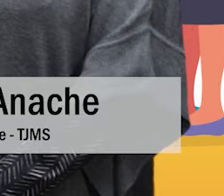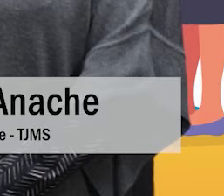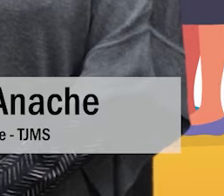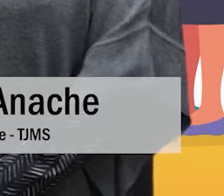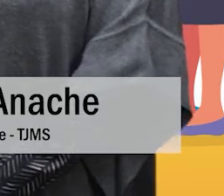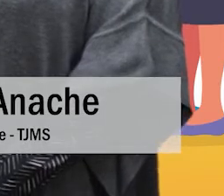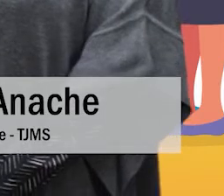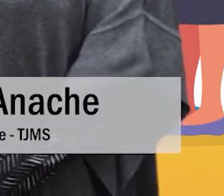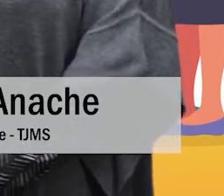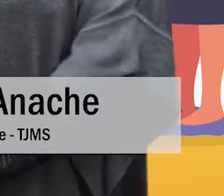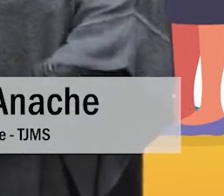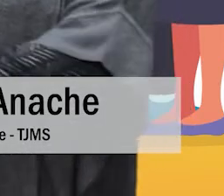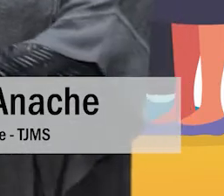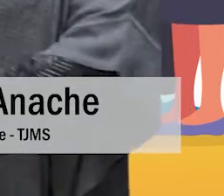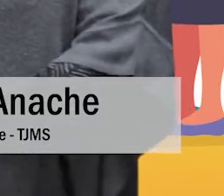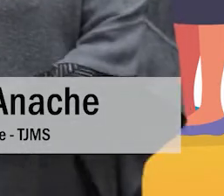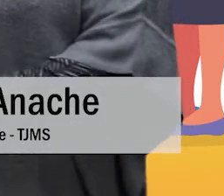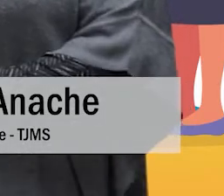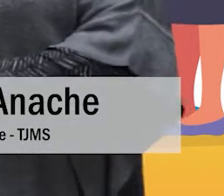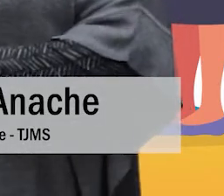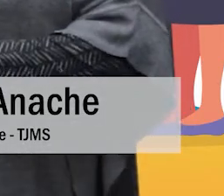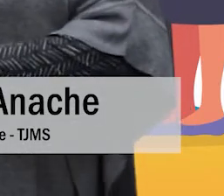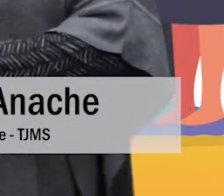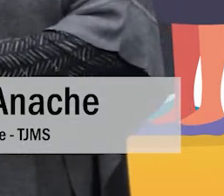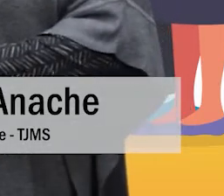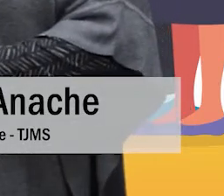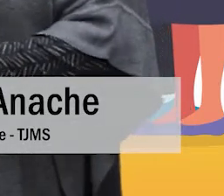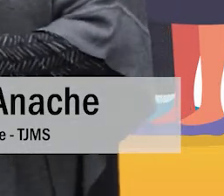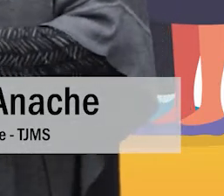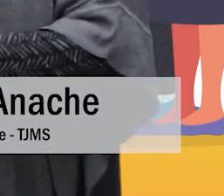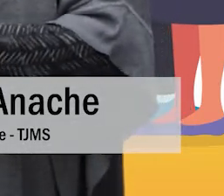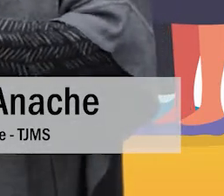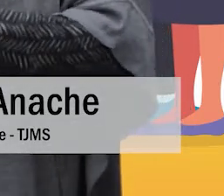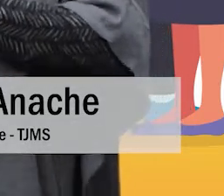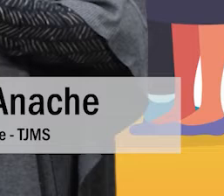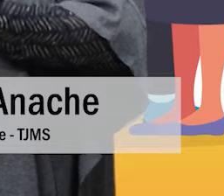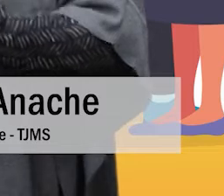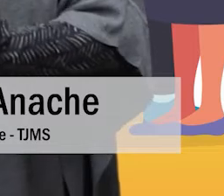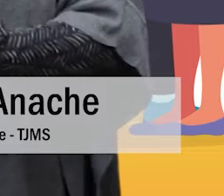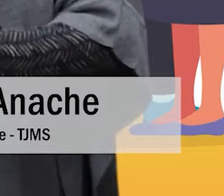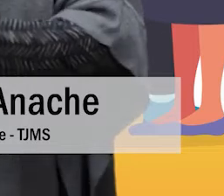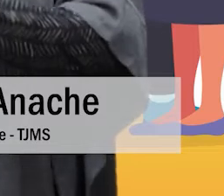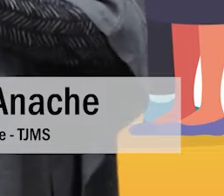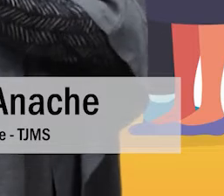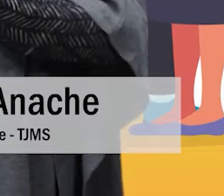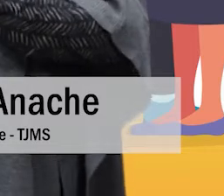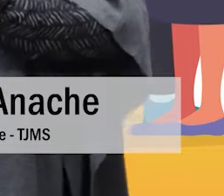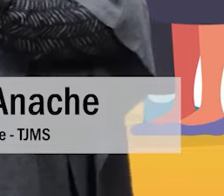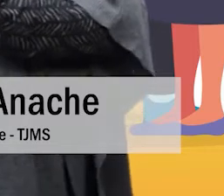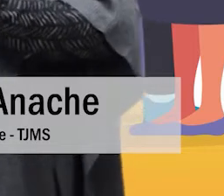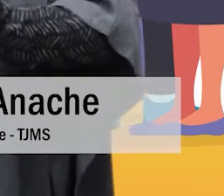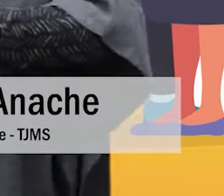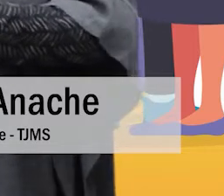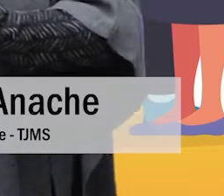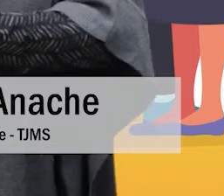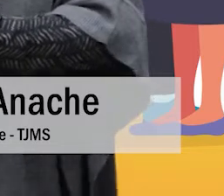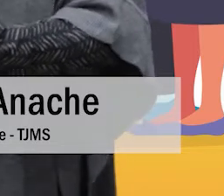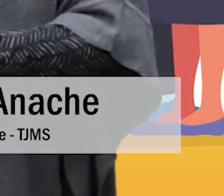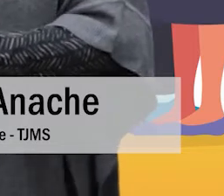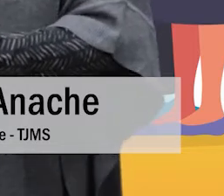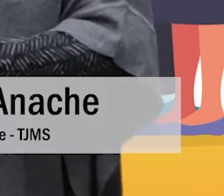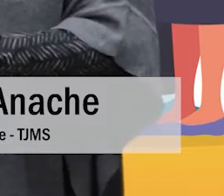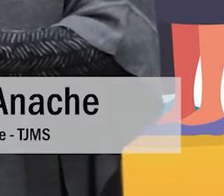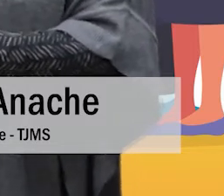família acolhedora? Como o senhor bem disse, qualquer pessoa que tenha essa vontade e tenha uma